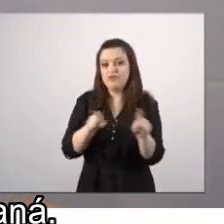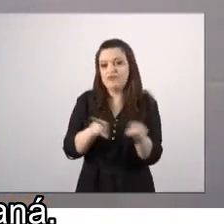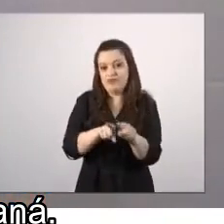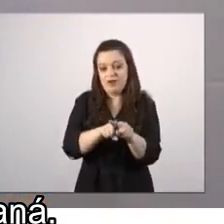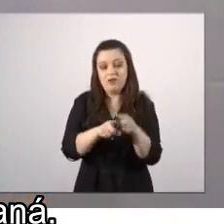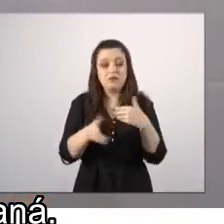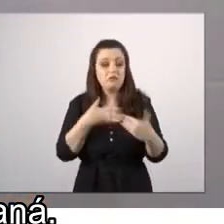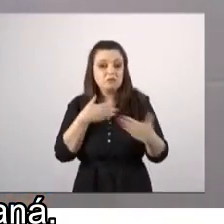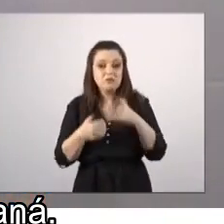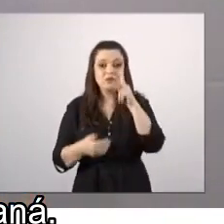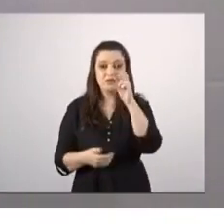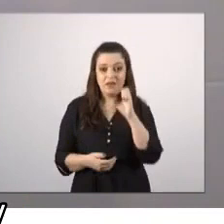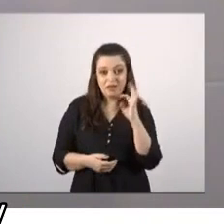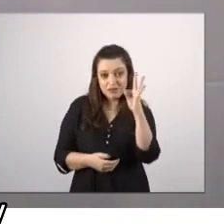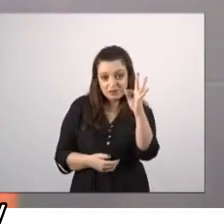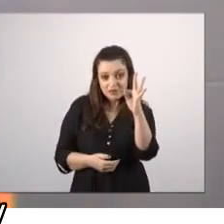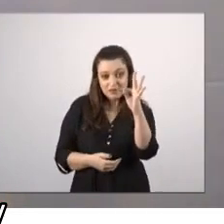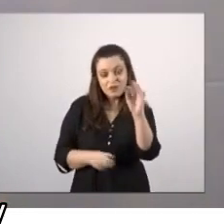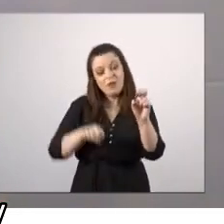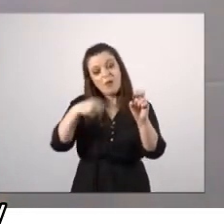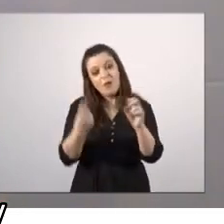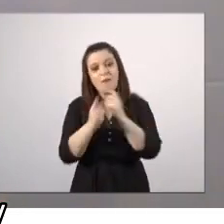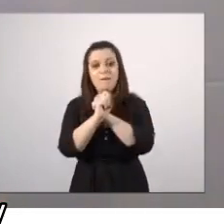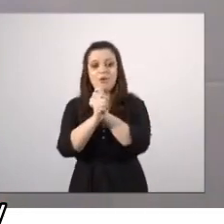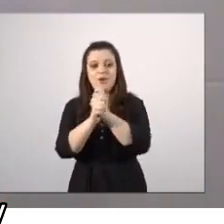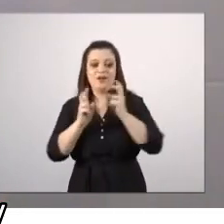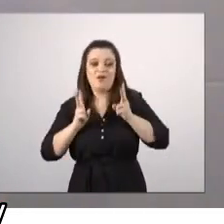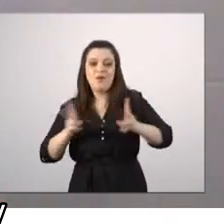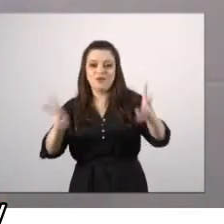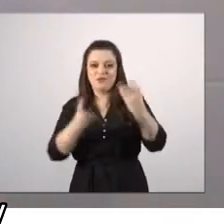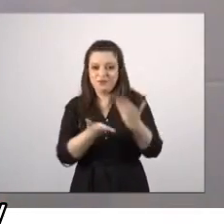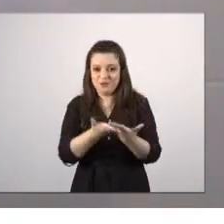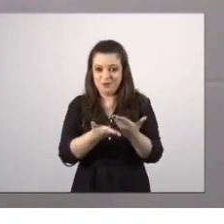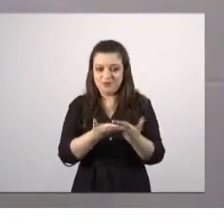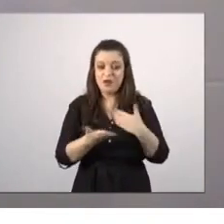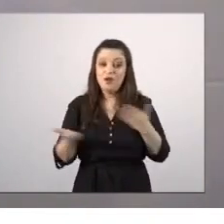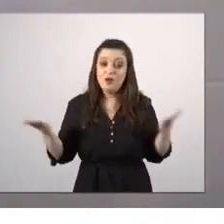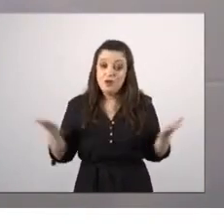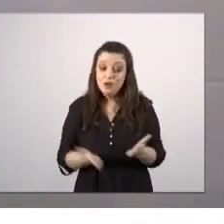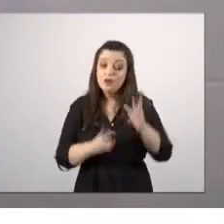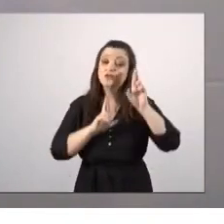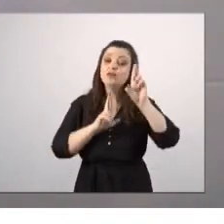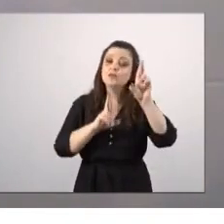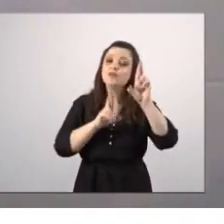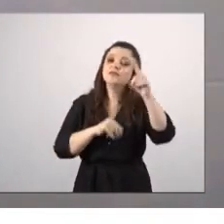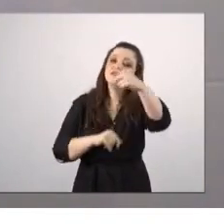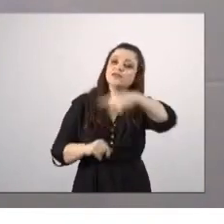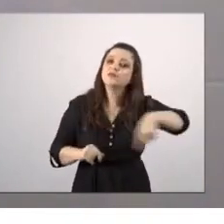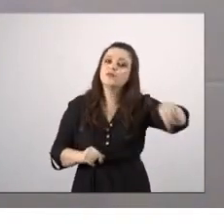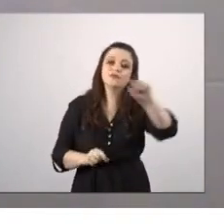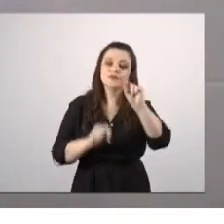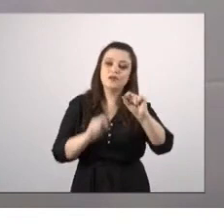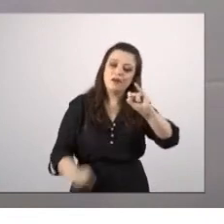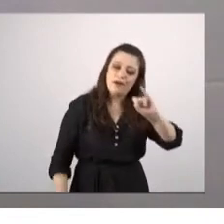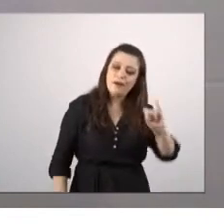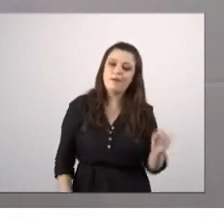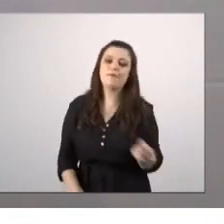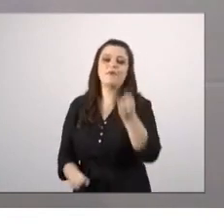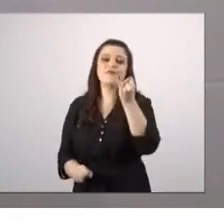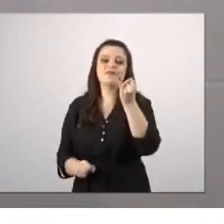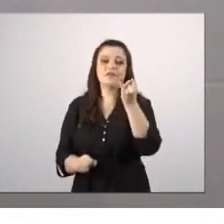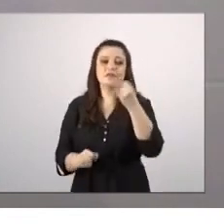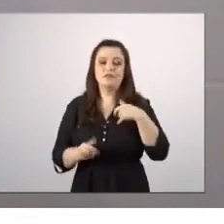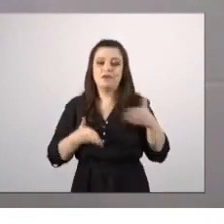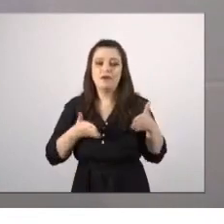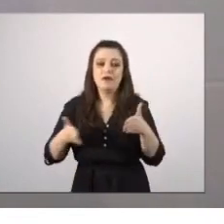seja na PUC do Paraná. E o que eu desejo para vocês hoje é que vocês aproveitem ao máximo toda essa